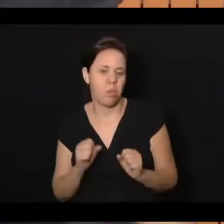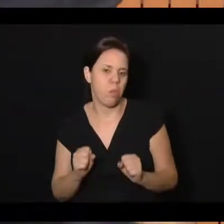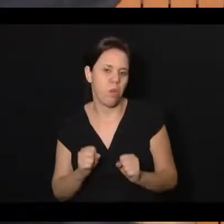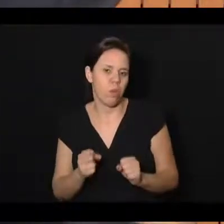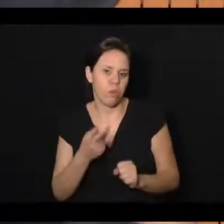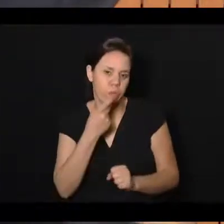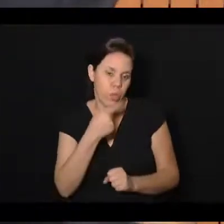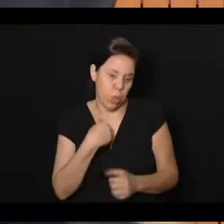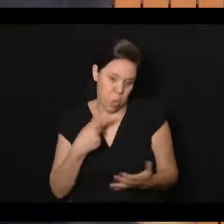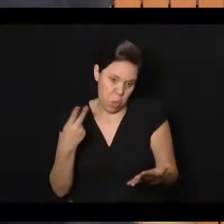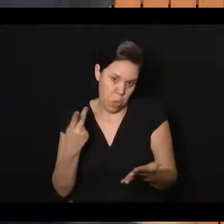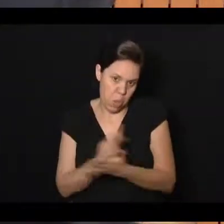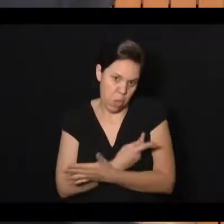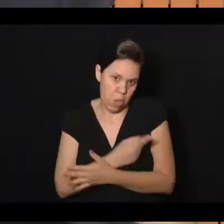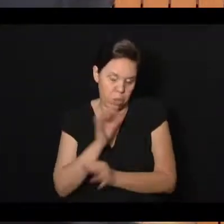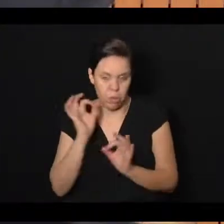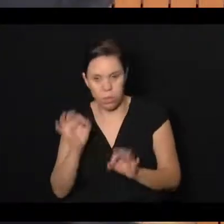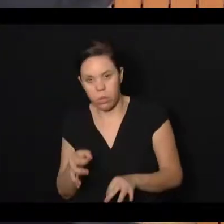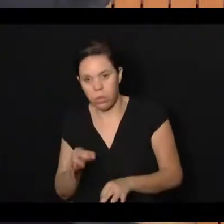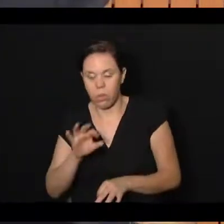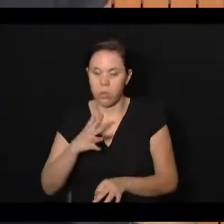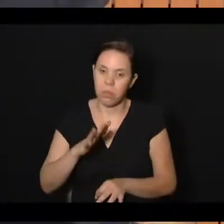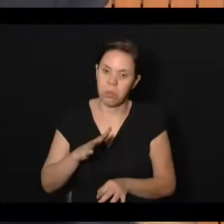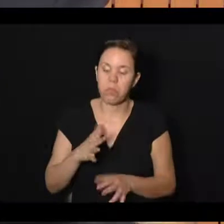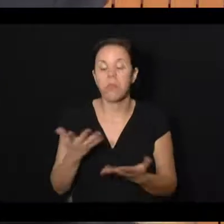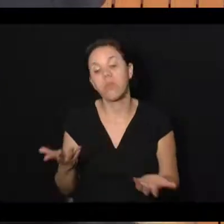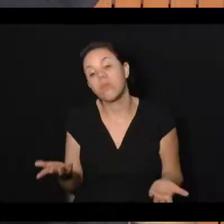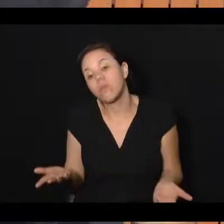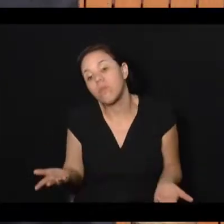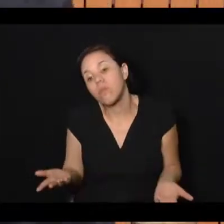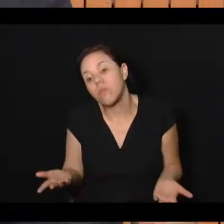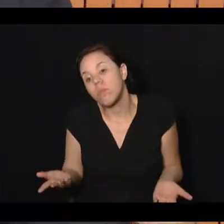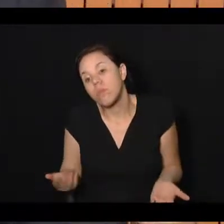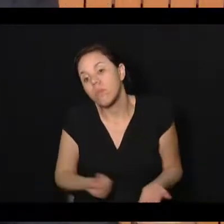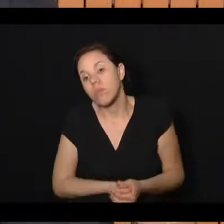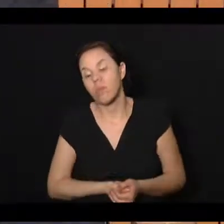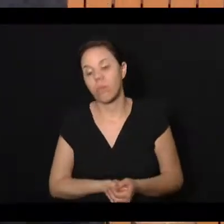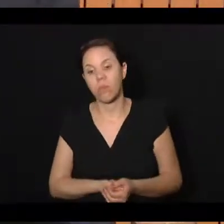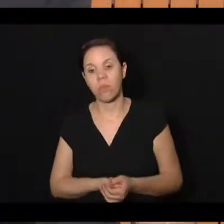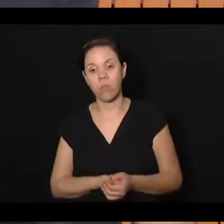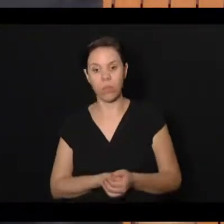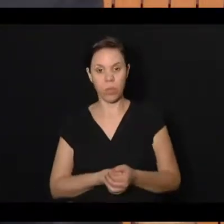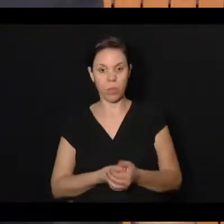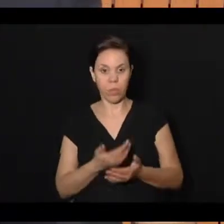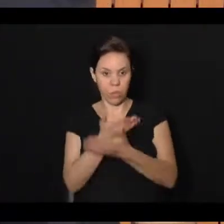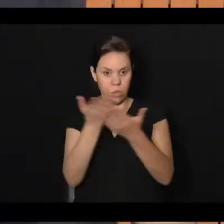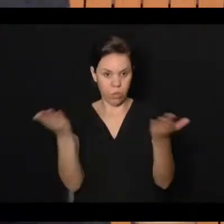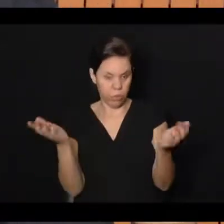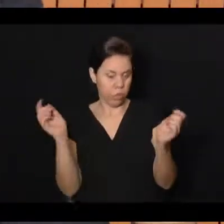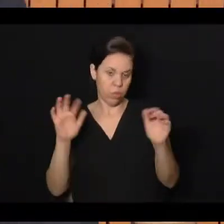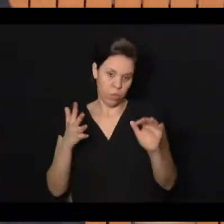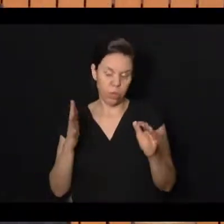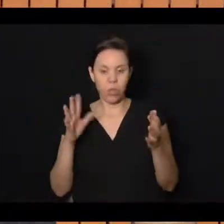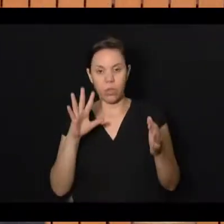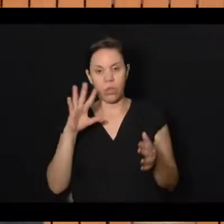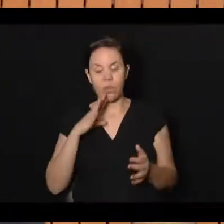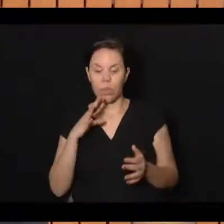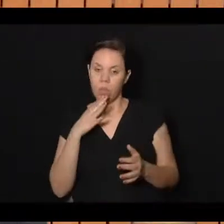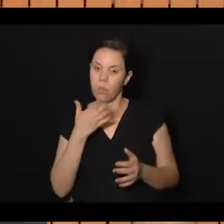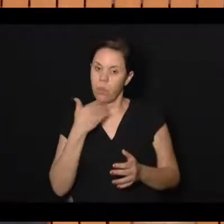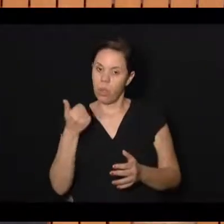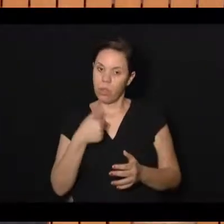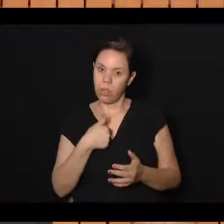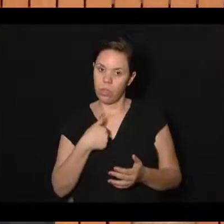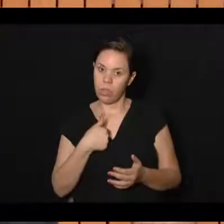que estou errado dou certo meio certo que vocês talvez conheça melhor que eu deve haver uma